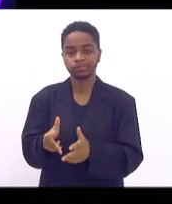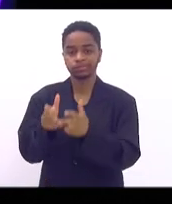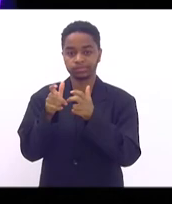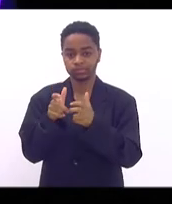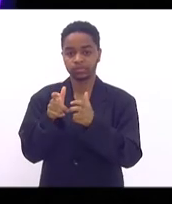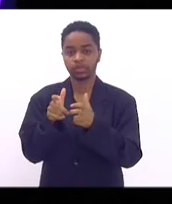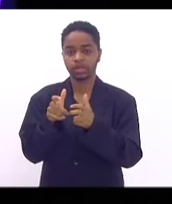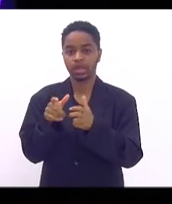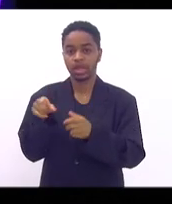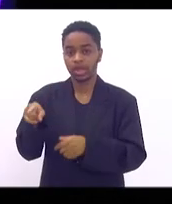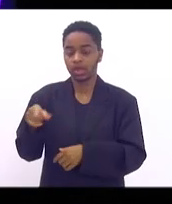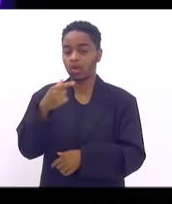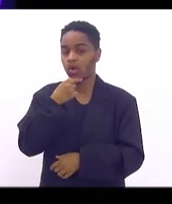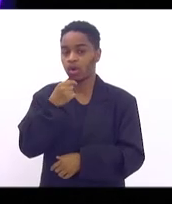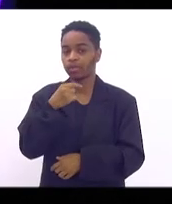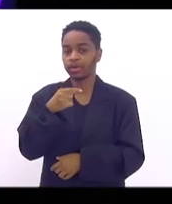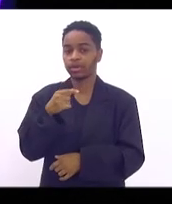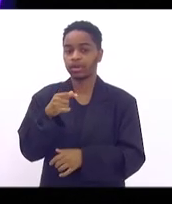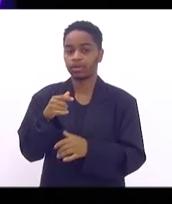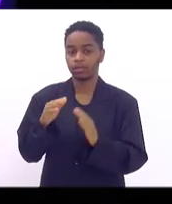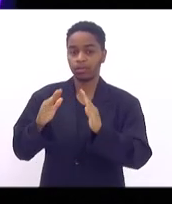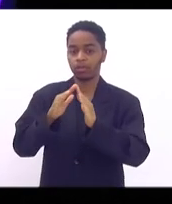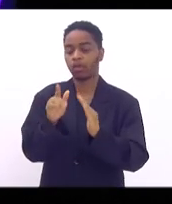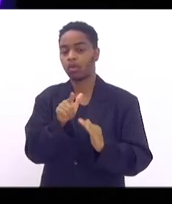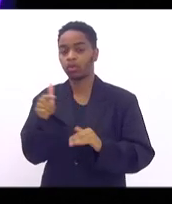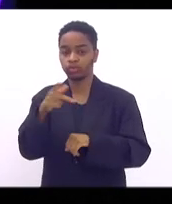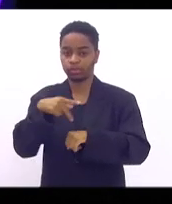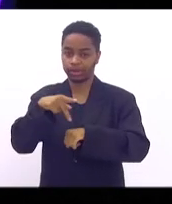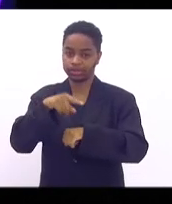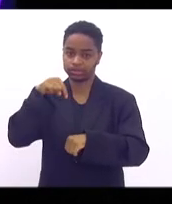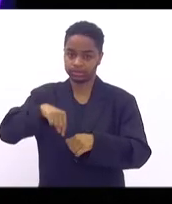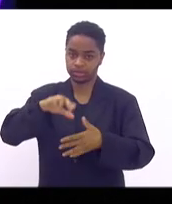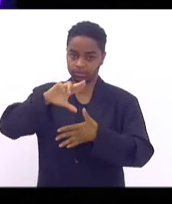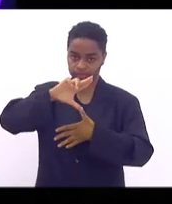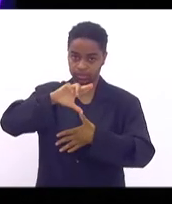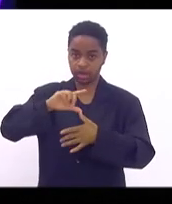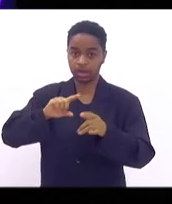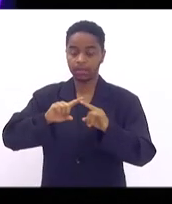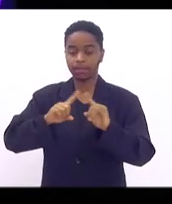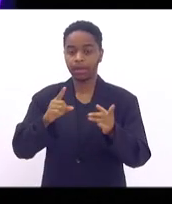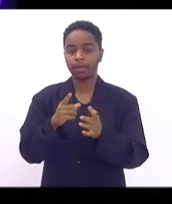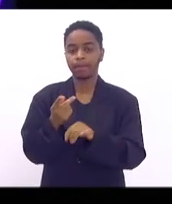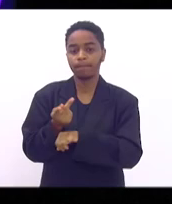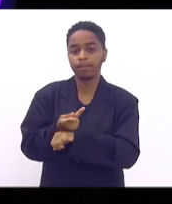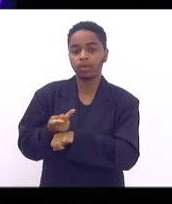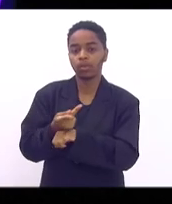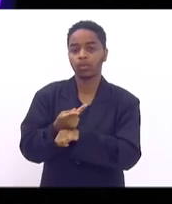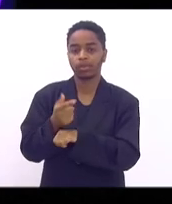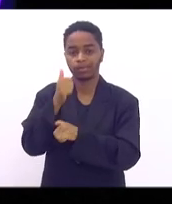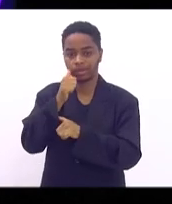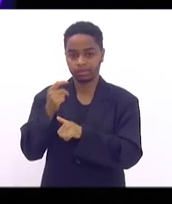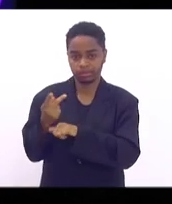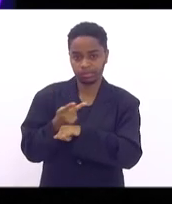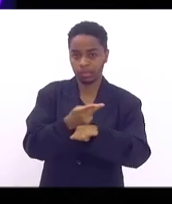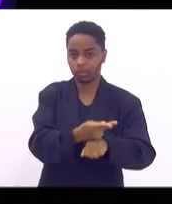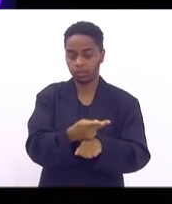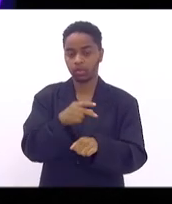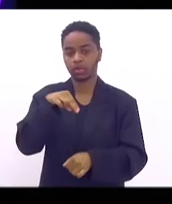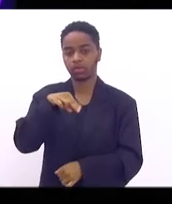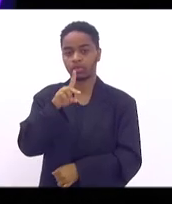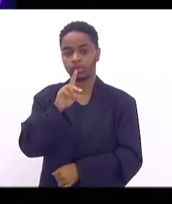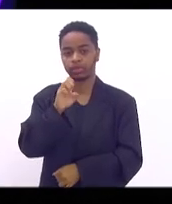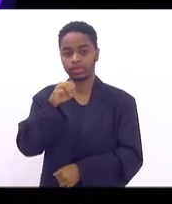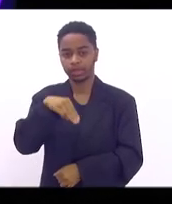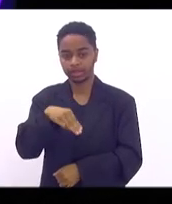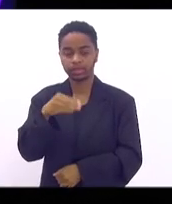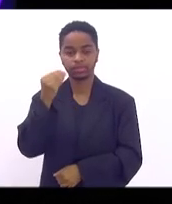estava em algum país aqui da América Latina, não vou me recordar qual. E ela procura o Nudem, né, para federalizar a